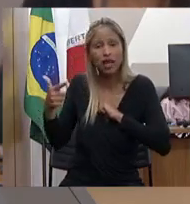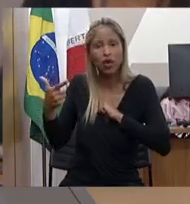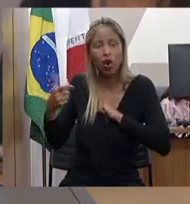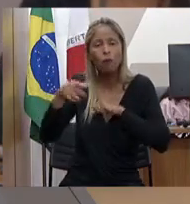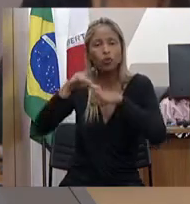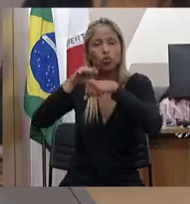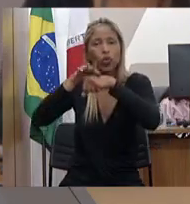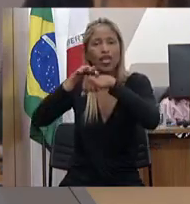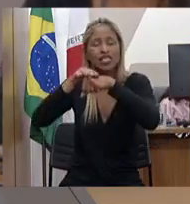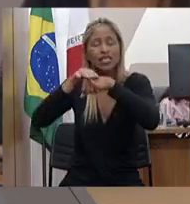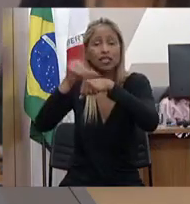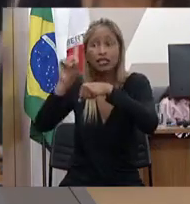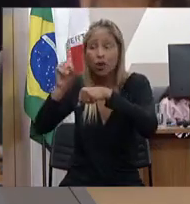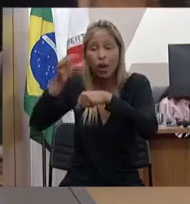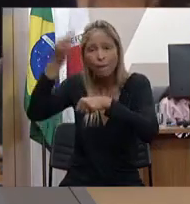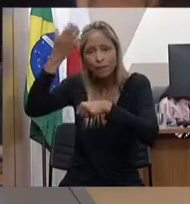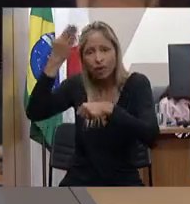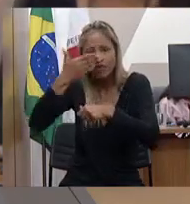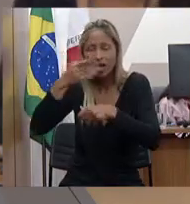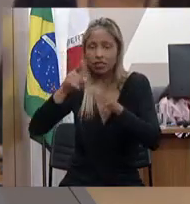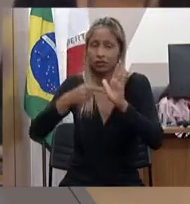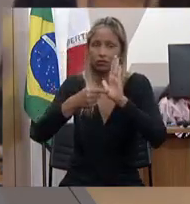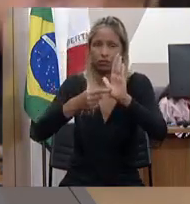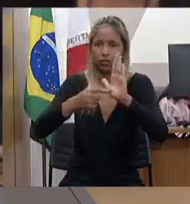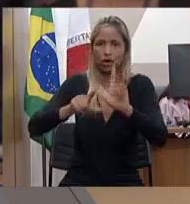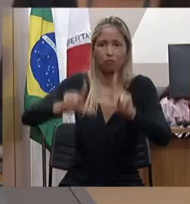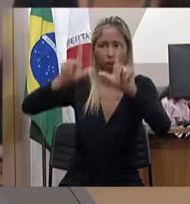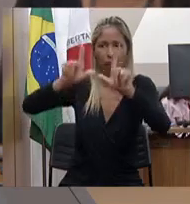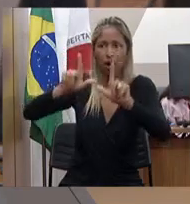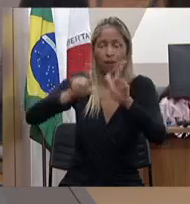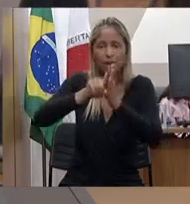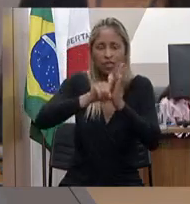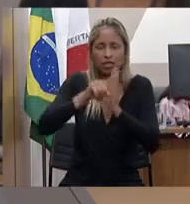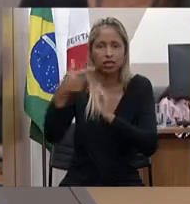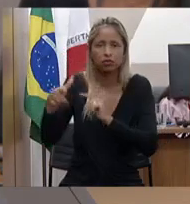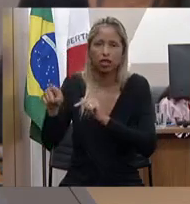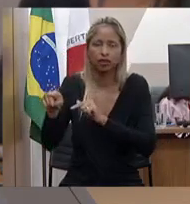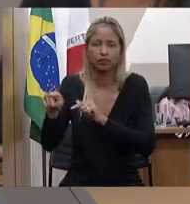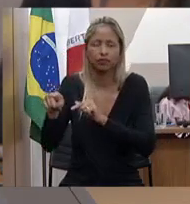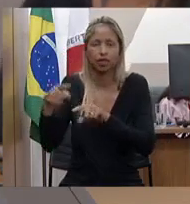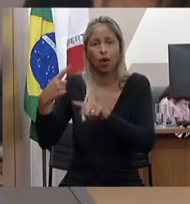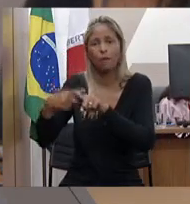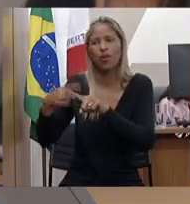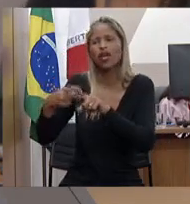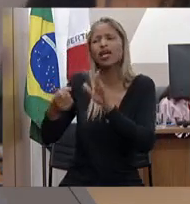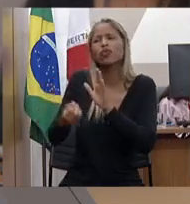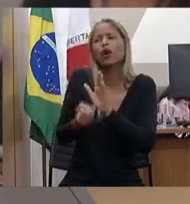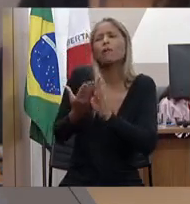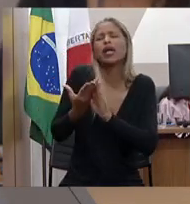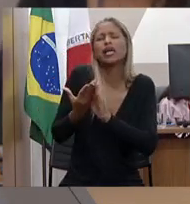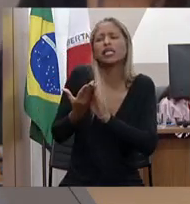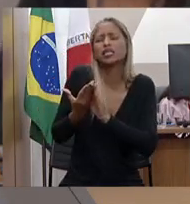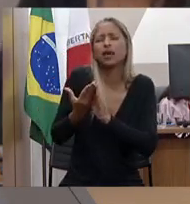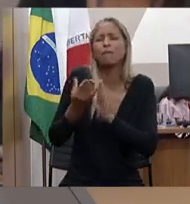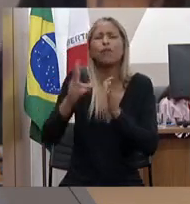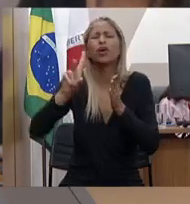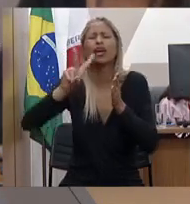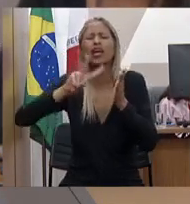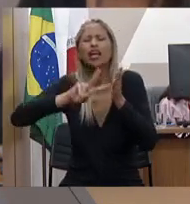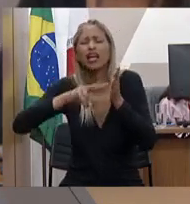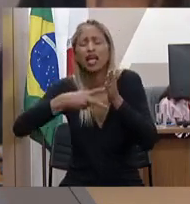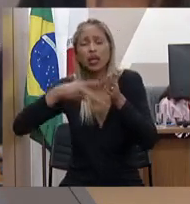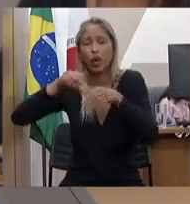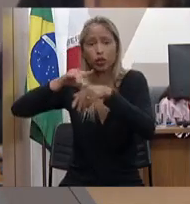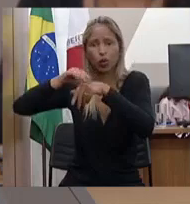doenças do trabalho e não aparecem nessas nessas estatísticas aqui por que que elas não são consideradas doenças